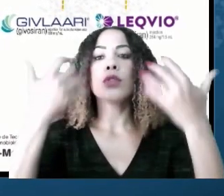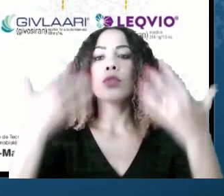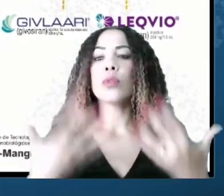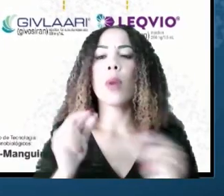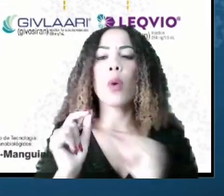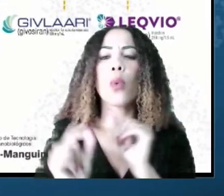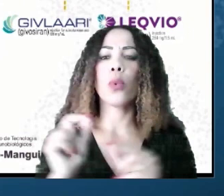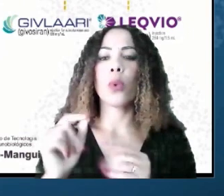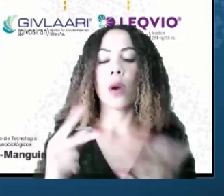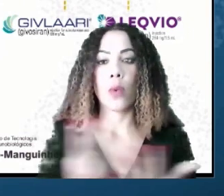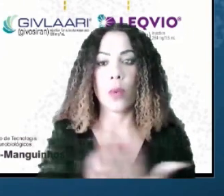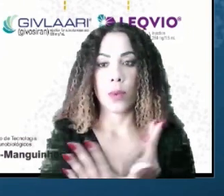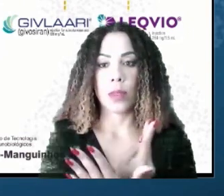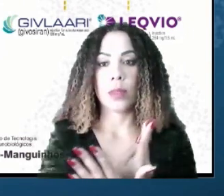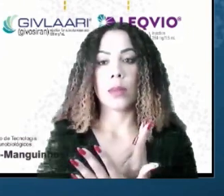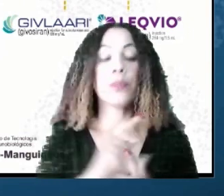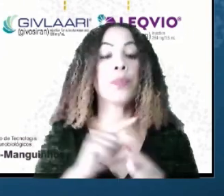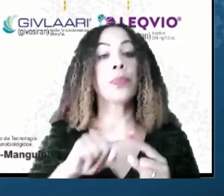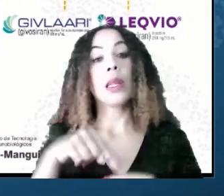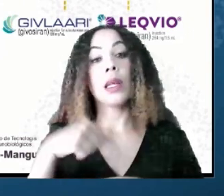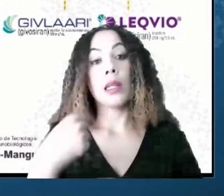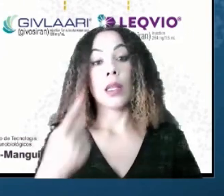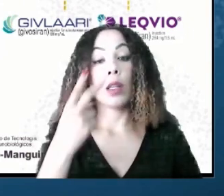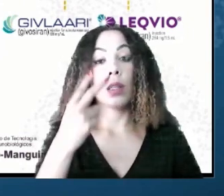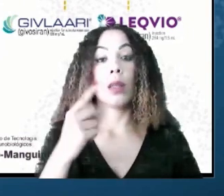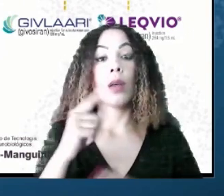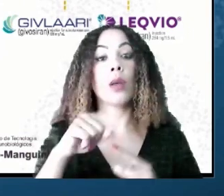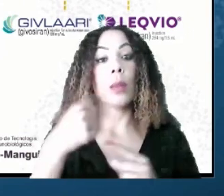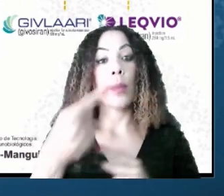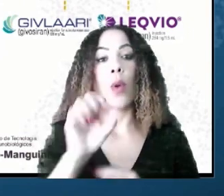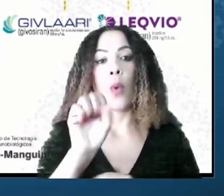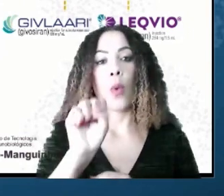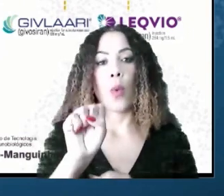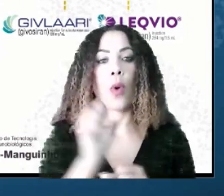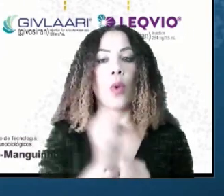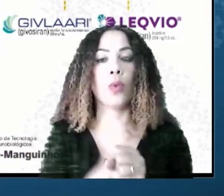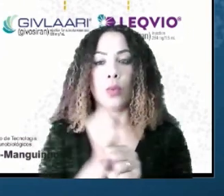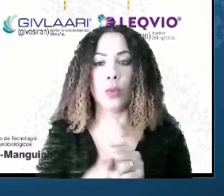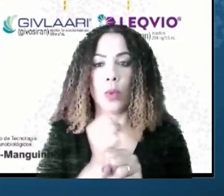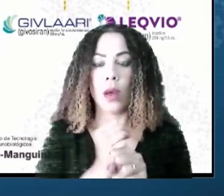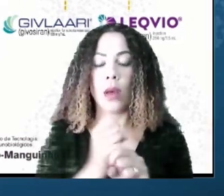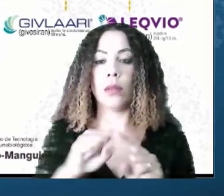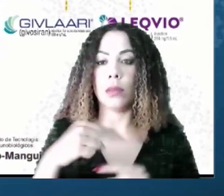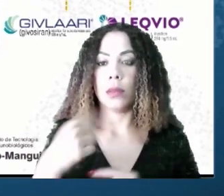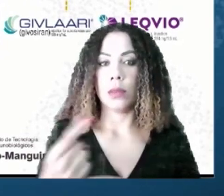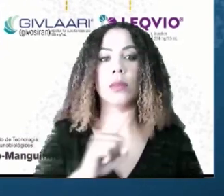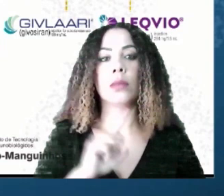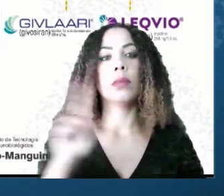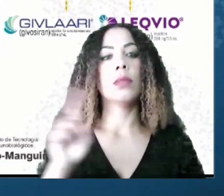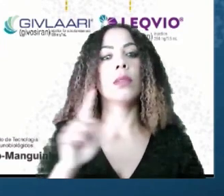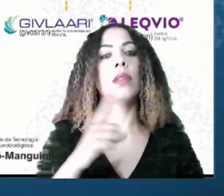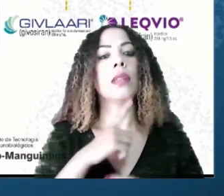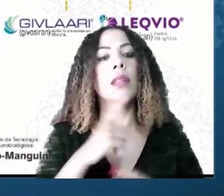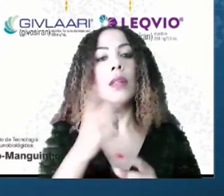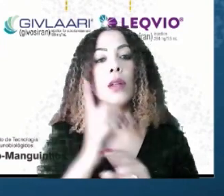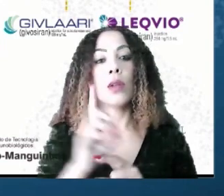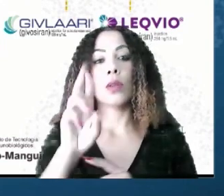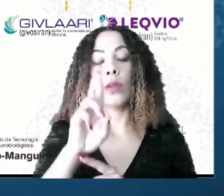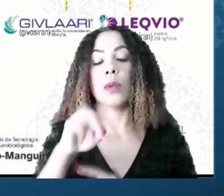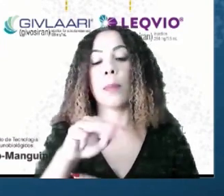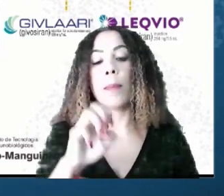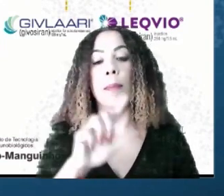acontecendo. E depois, 8 anos depois, o Andrew Fire e o Dr.